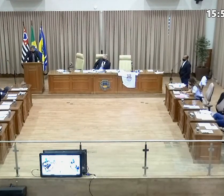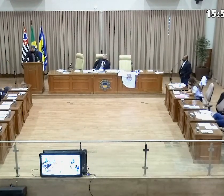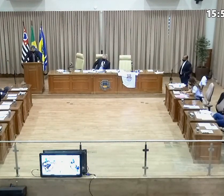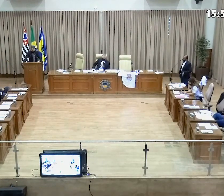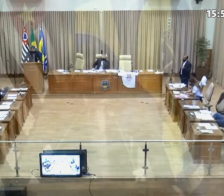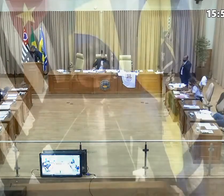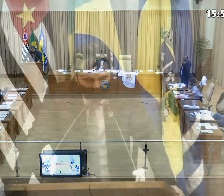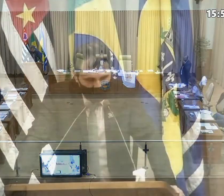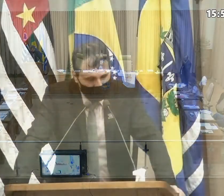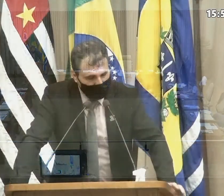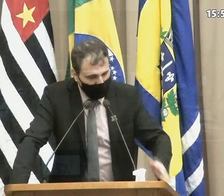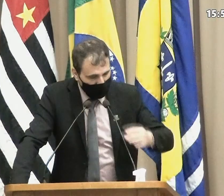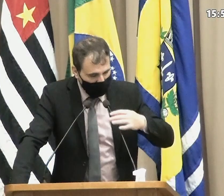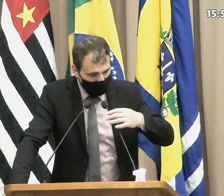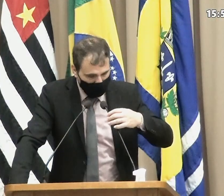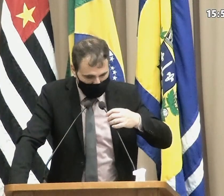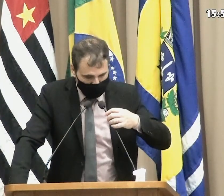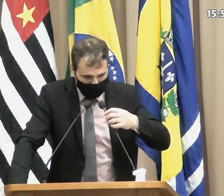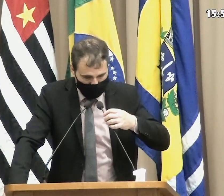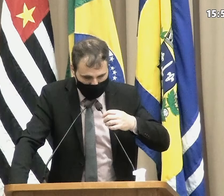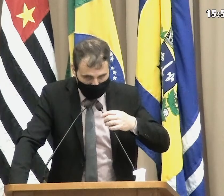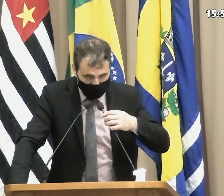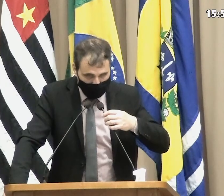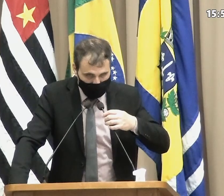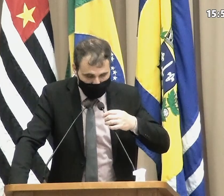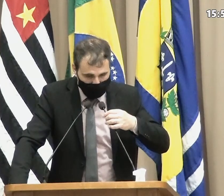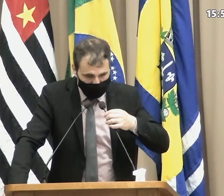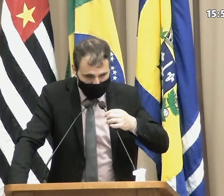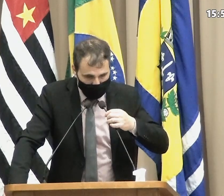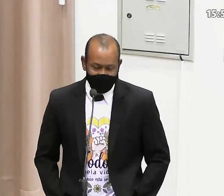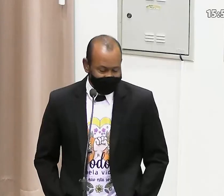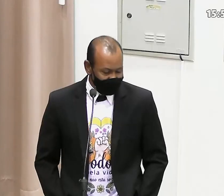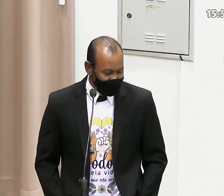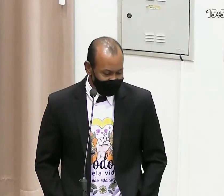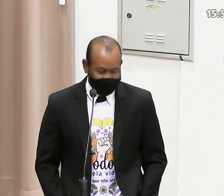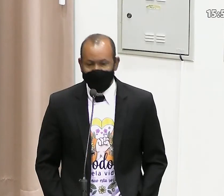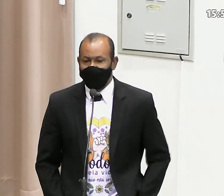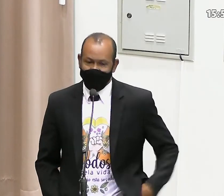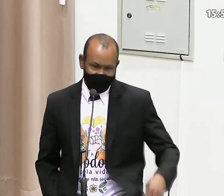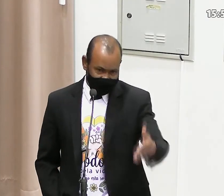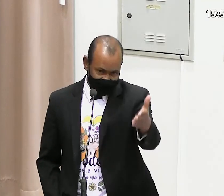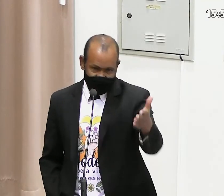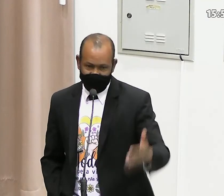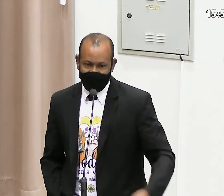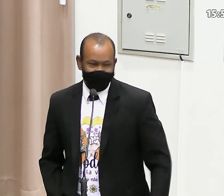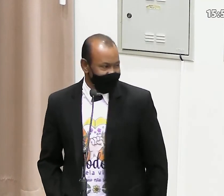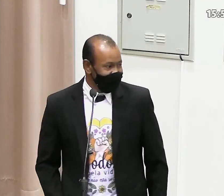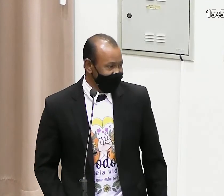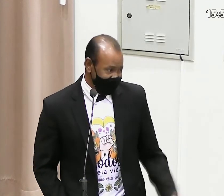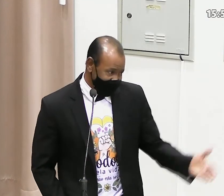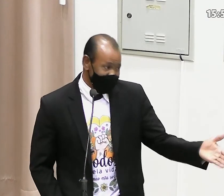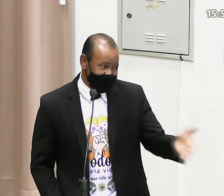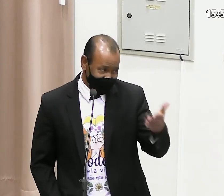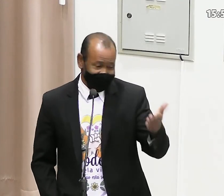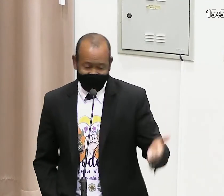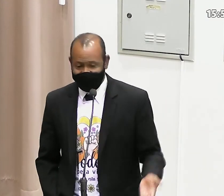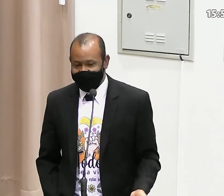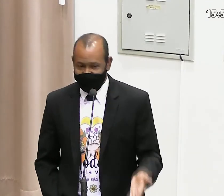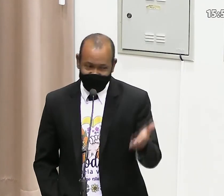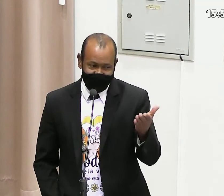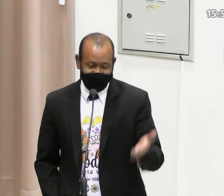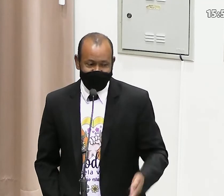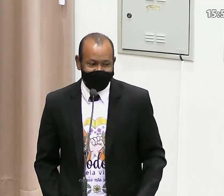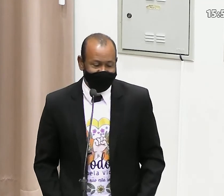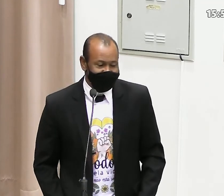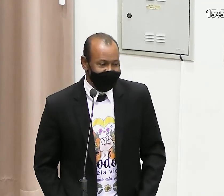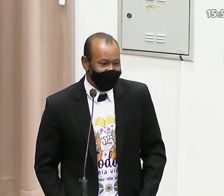ordem, ainda dentro do assunto, eu conversei com a enfermeira responsável e tive a mesma reclamação, a Tati, né, a